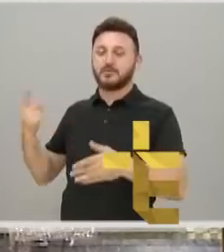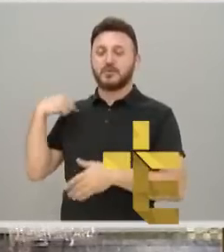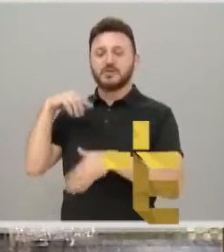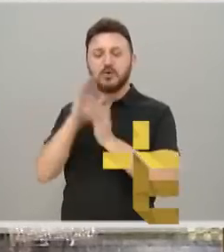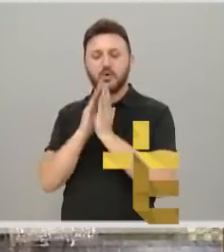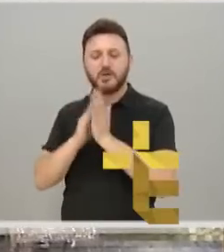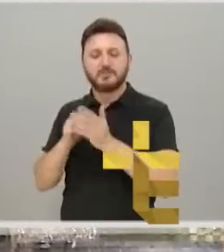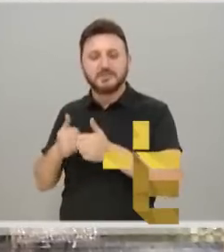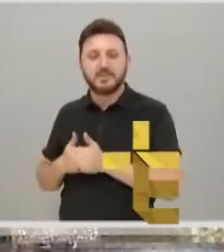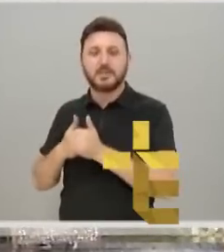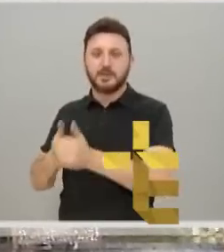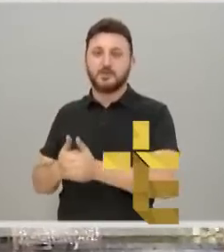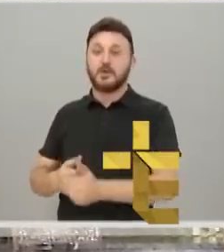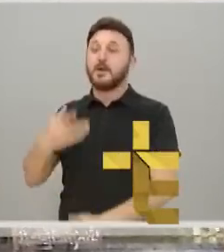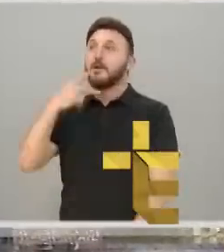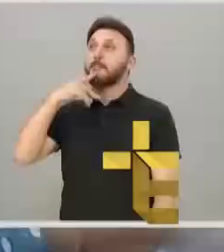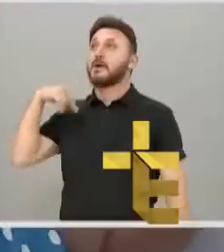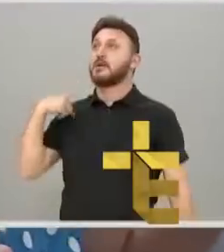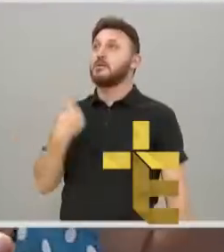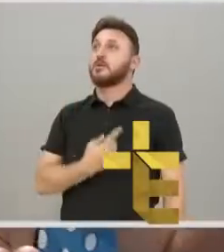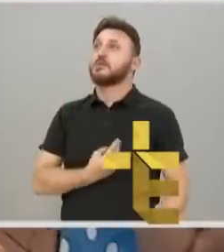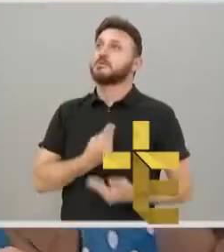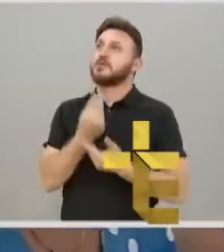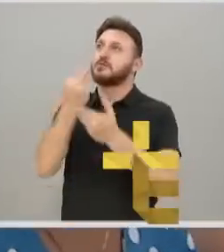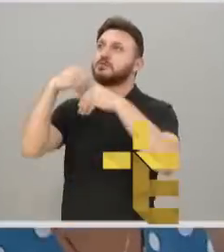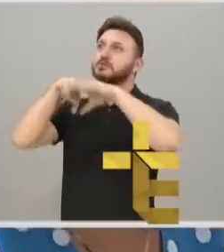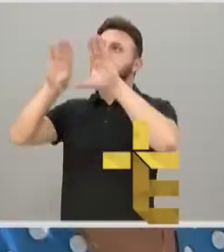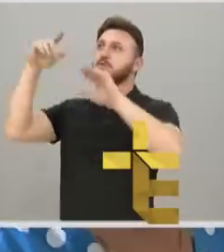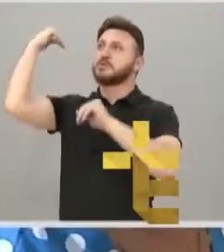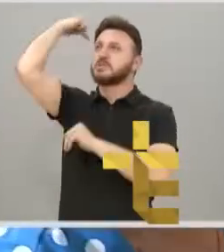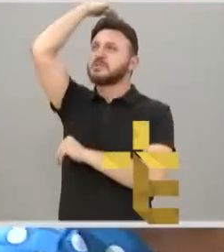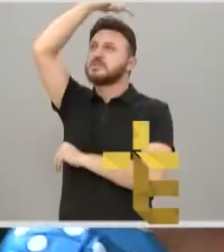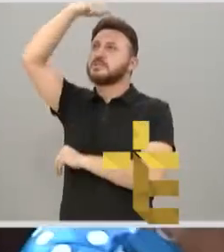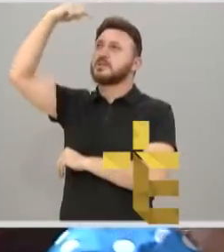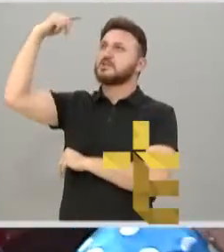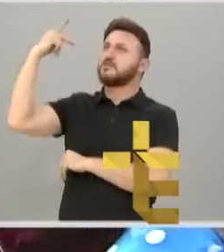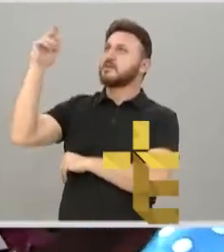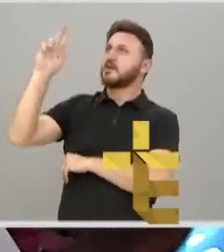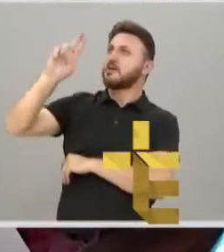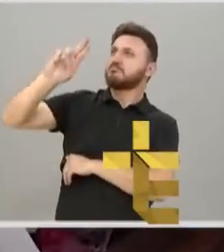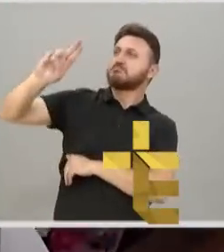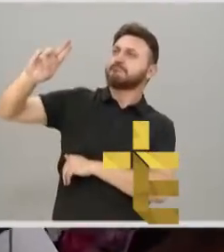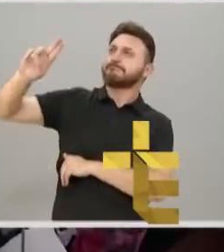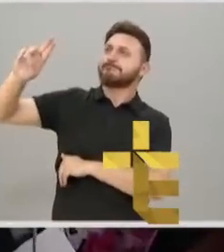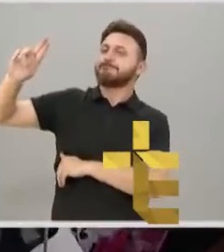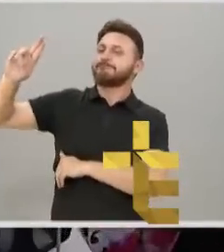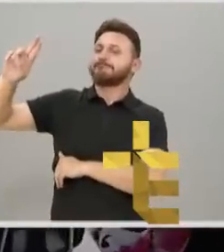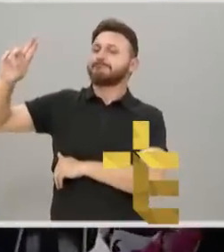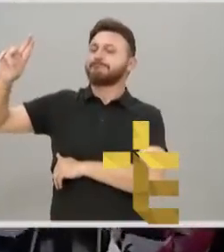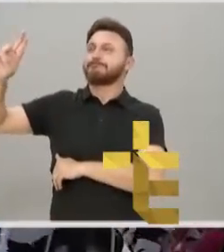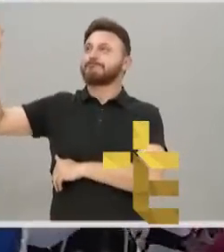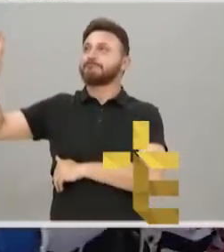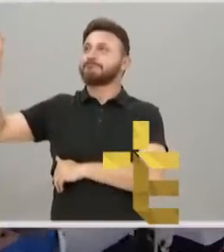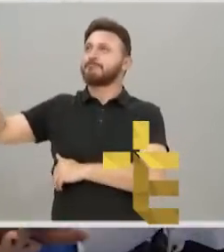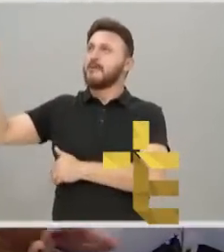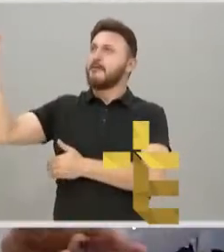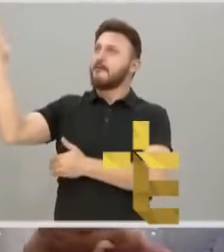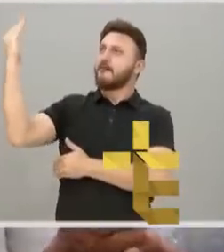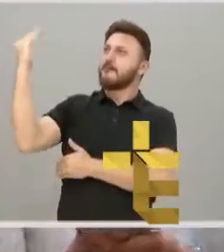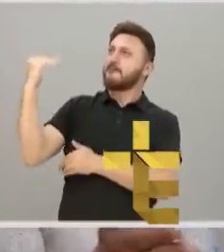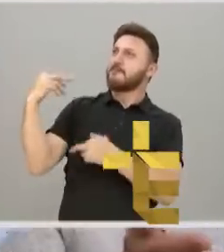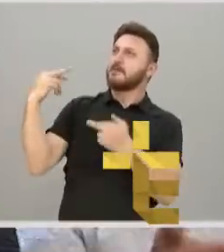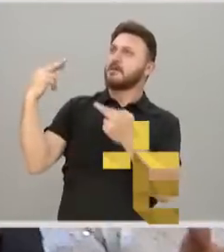oração. Pai nosso que estais no céu, santificado seja o vosso